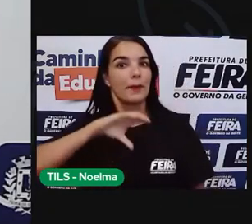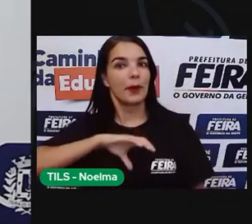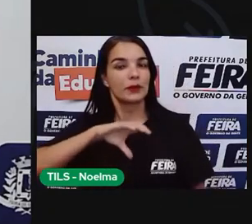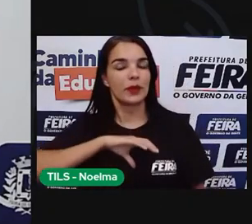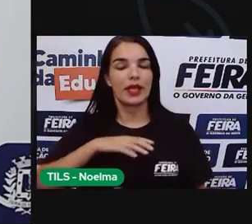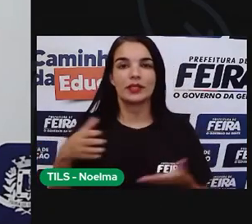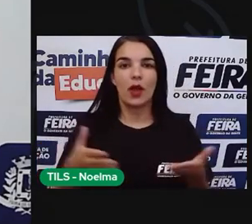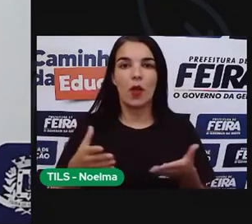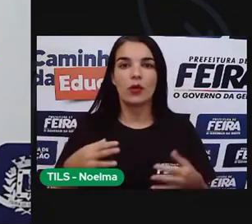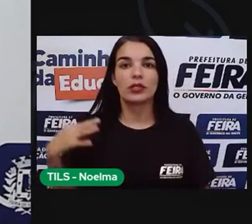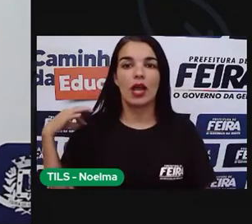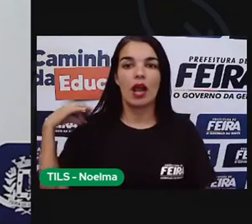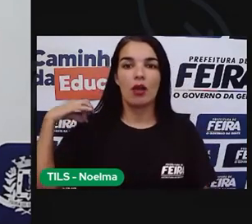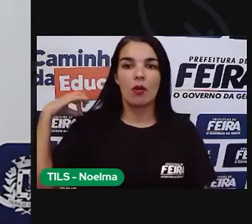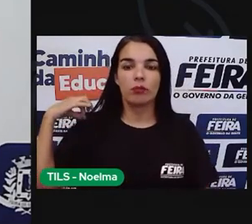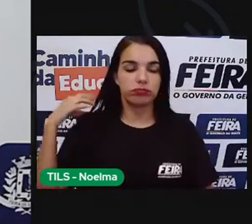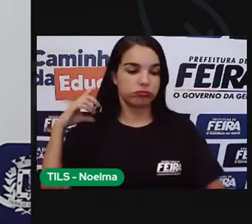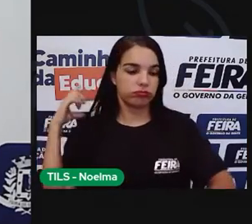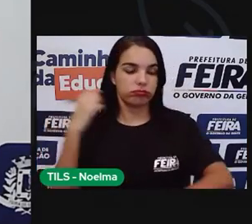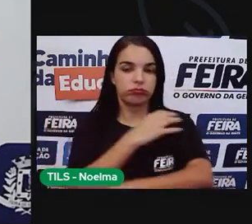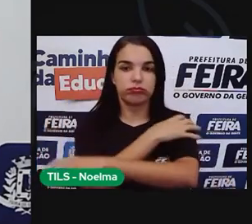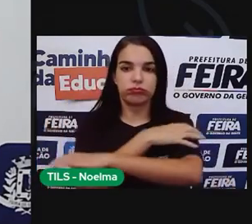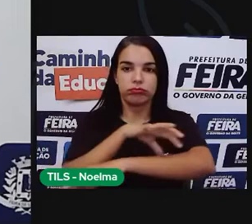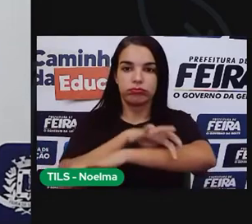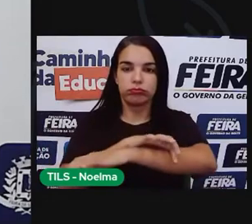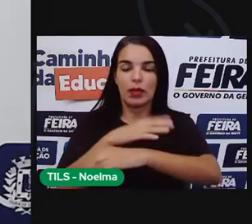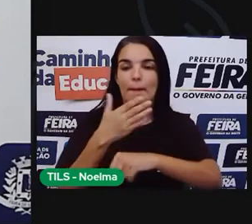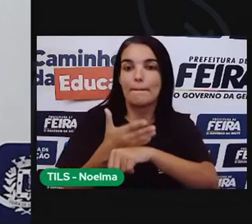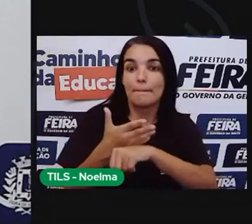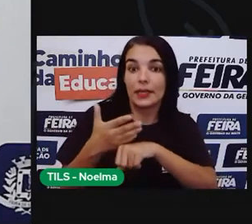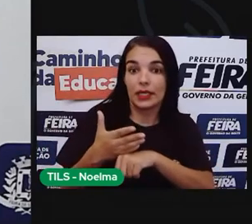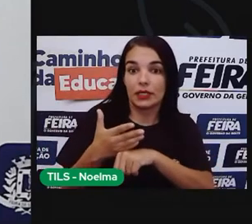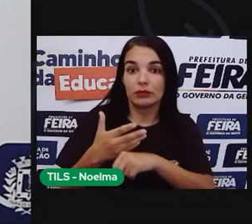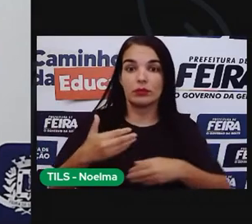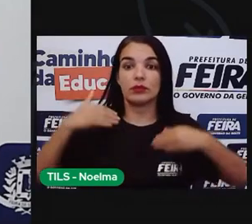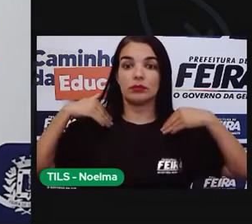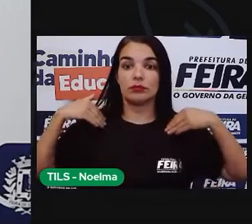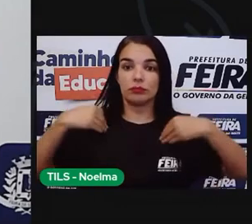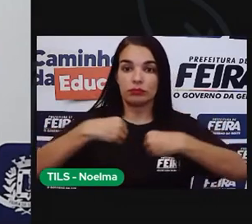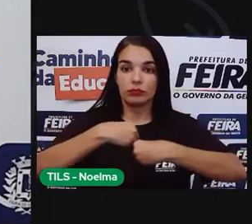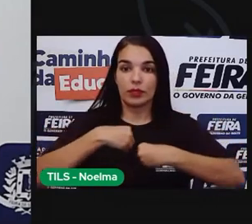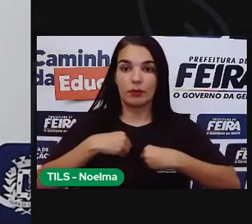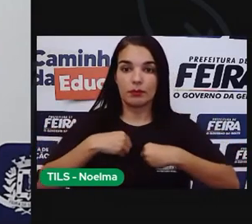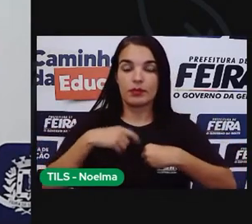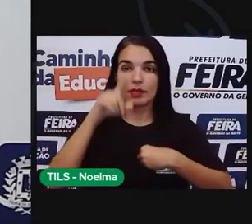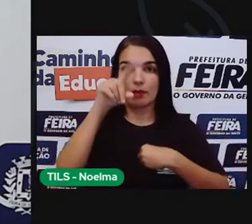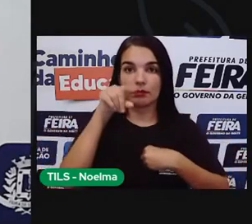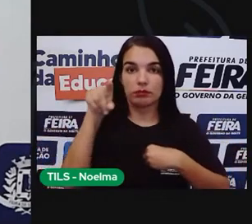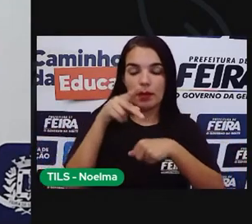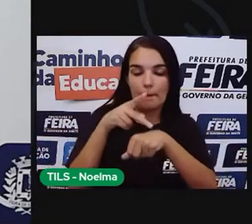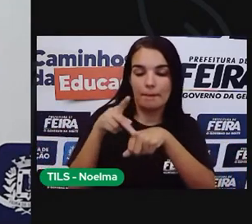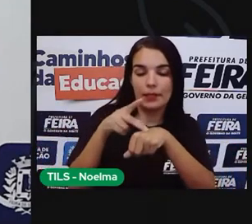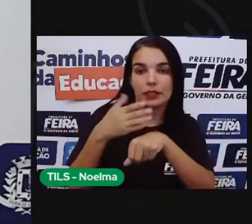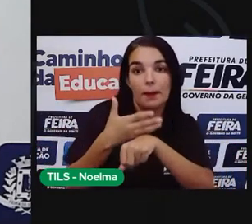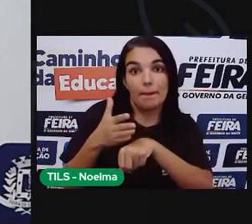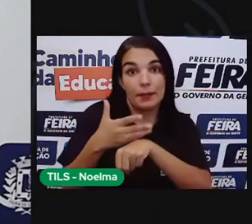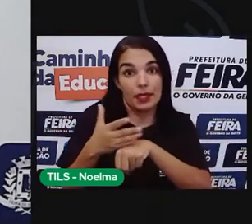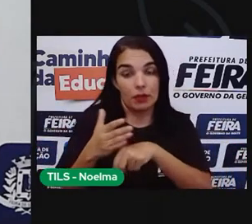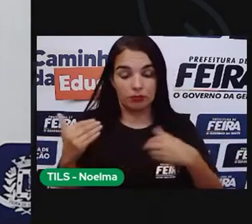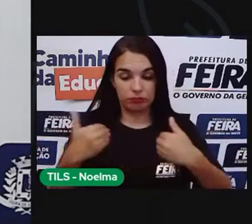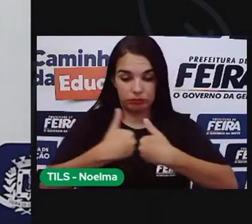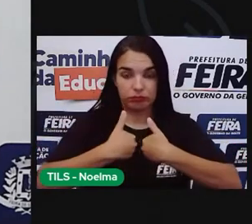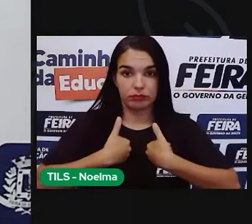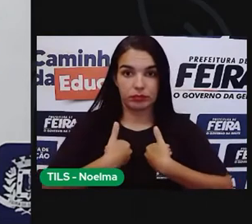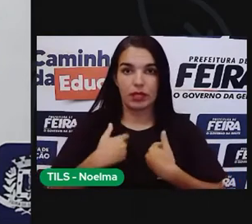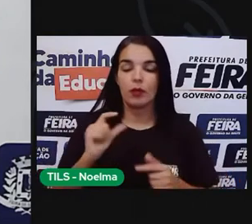trajando guarda-pó branco, com camisa quadriculada em branco e preto, por baixo do guarda-pó. Minha